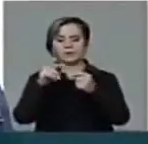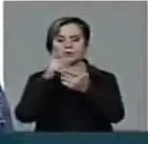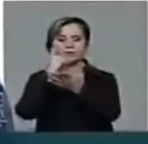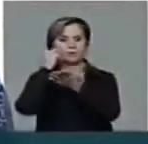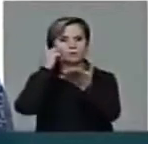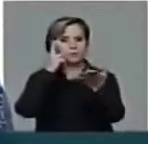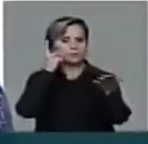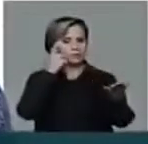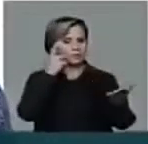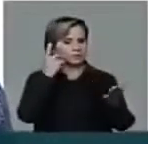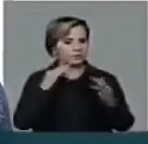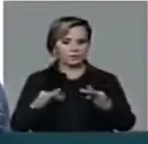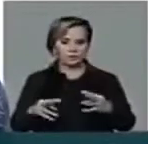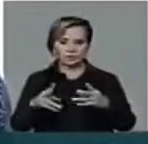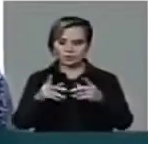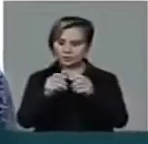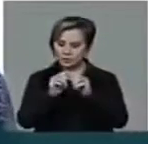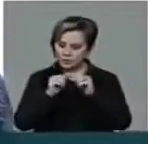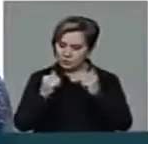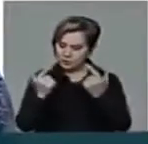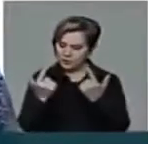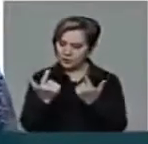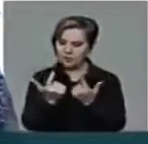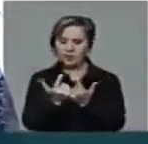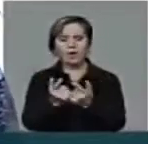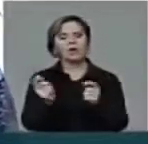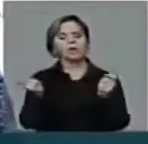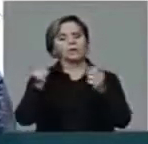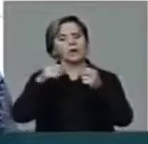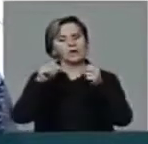e todas as assembleias legislativas